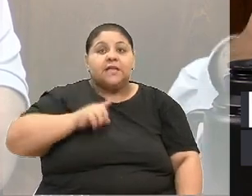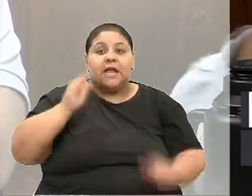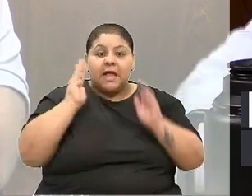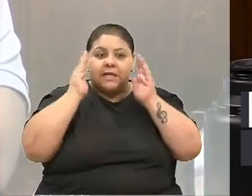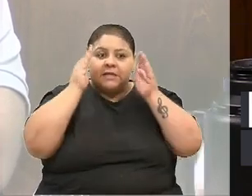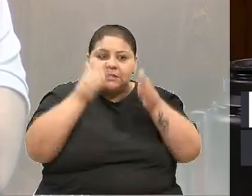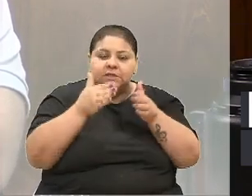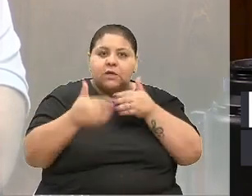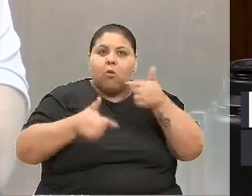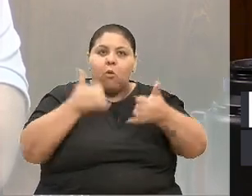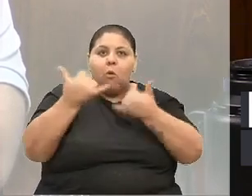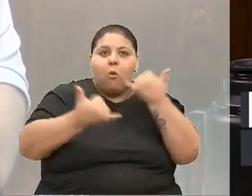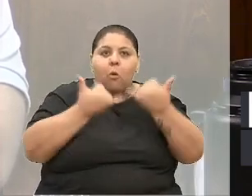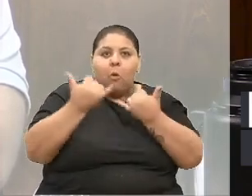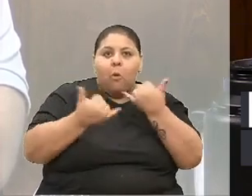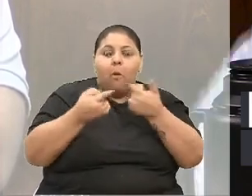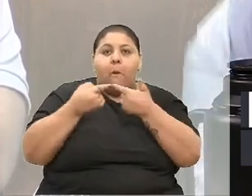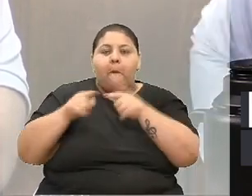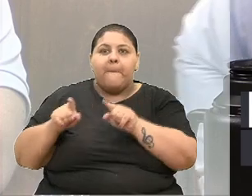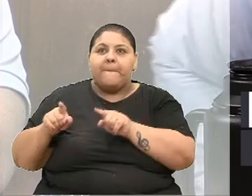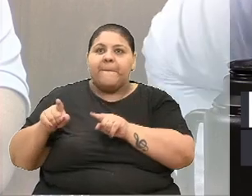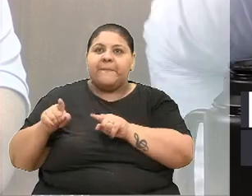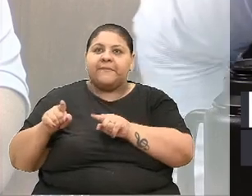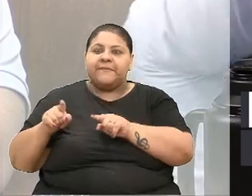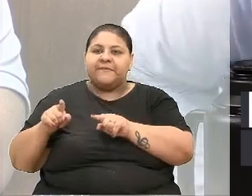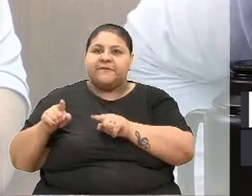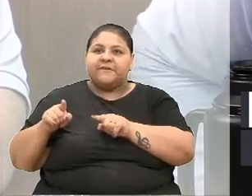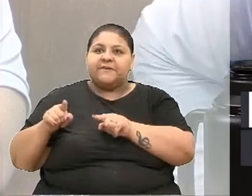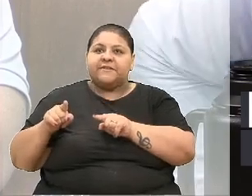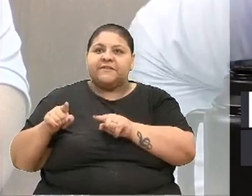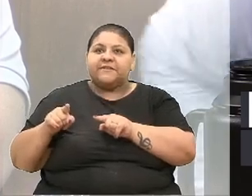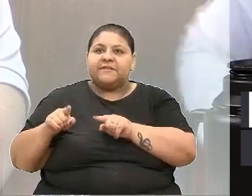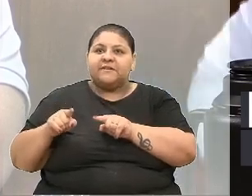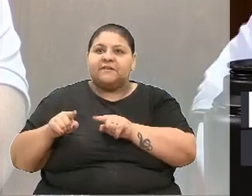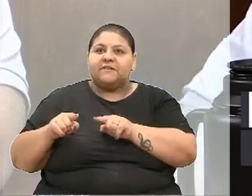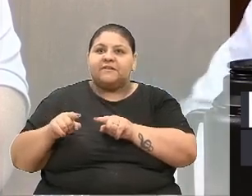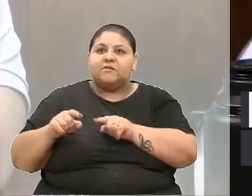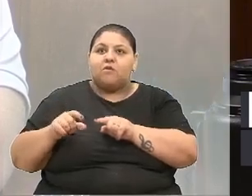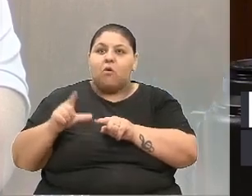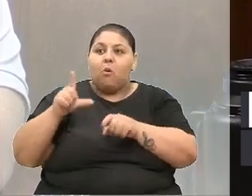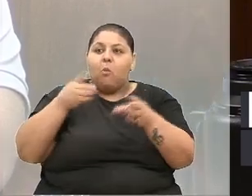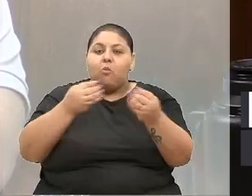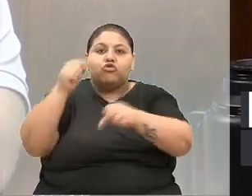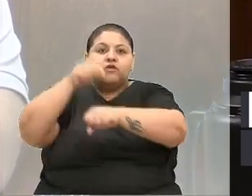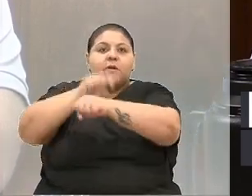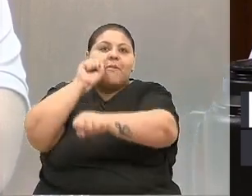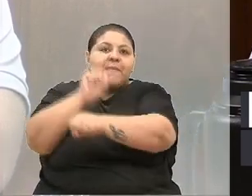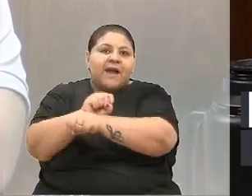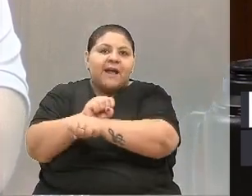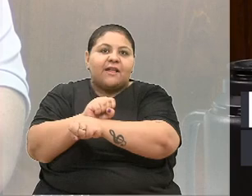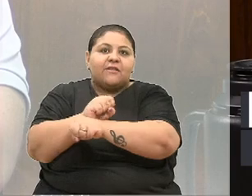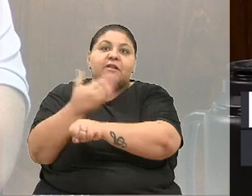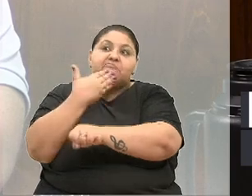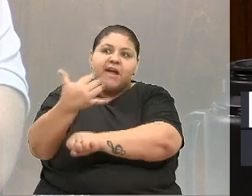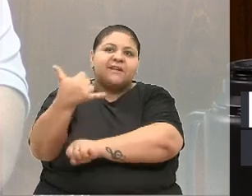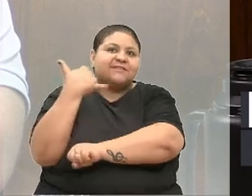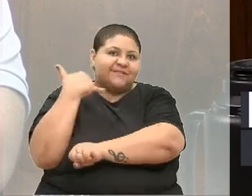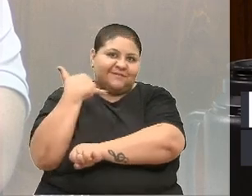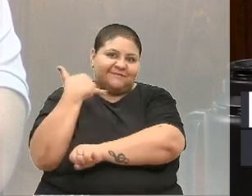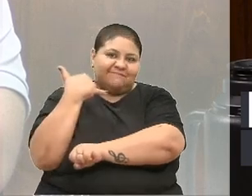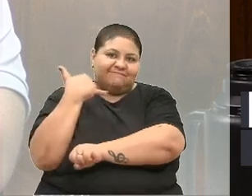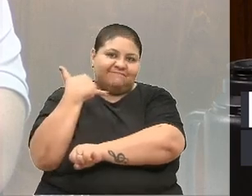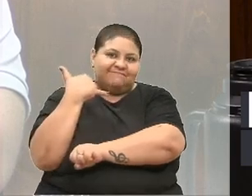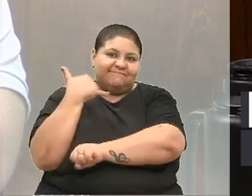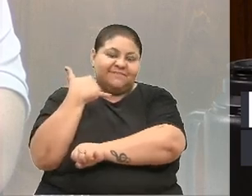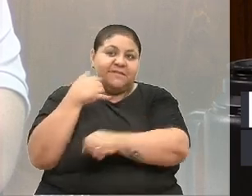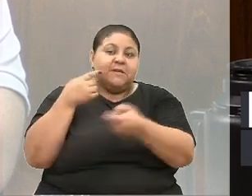que brincar. Mas vira e mexe, se ele cai Se ele ficar cansado, ele quer o celular. Mas, vereador Lucas, aqui não como pai do Miguel e do